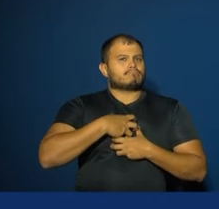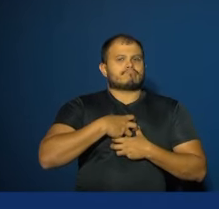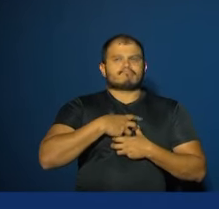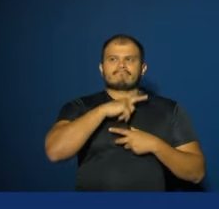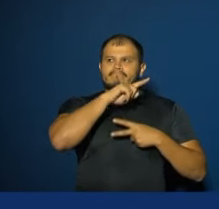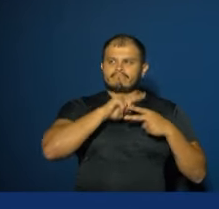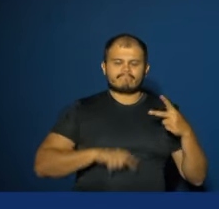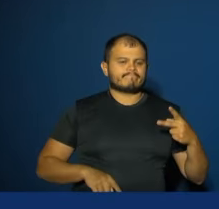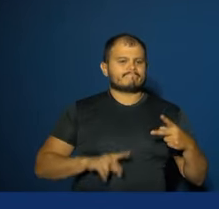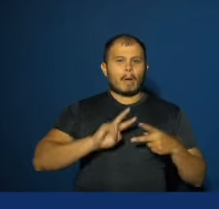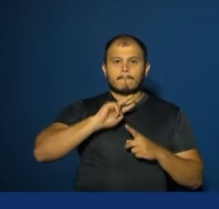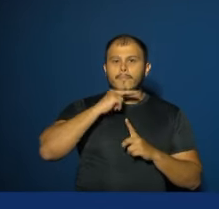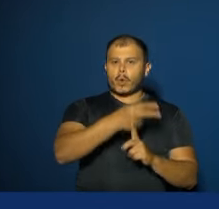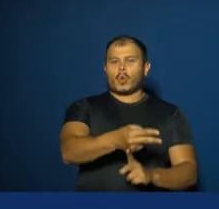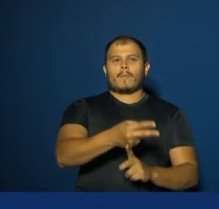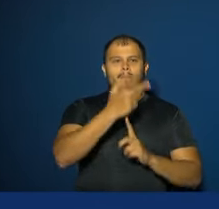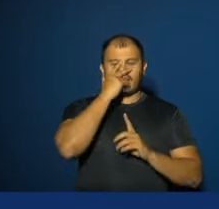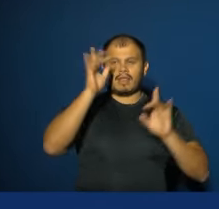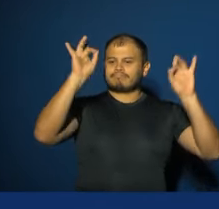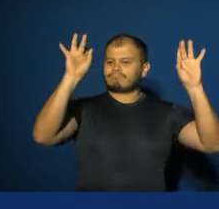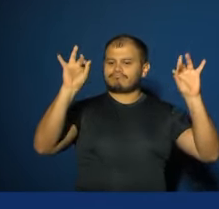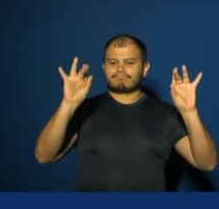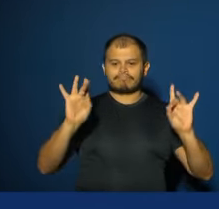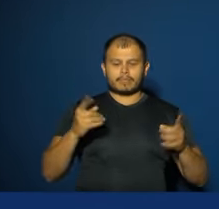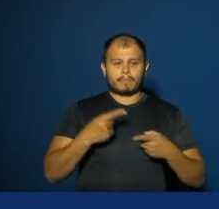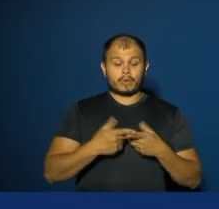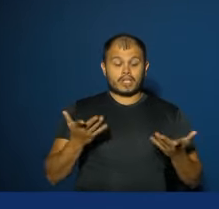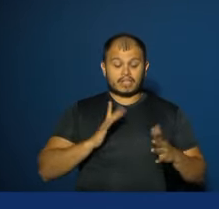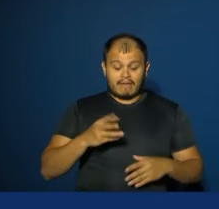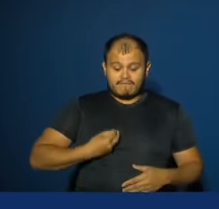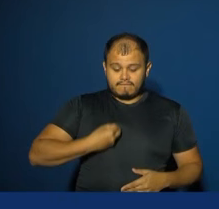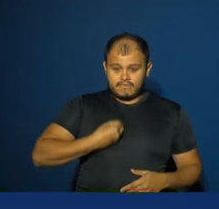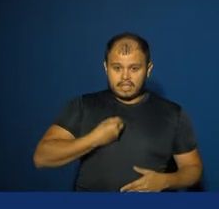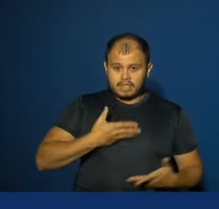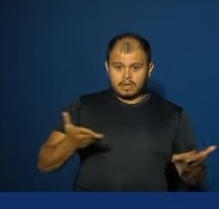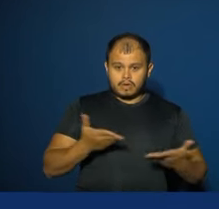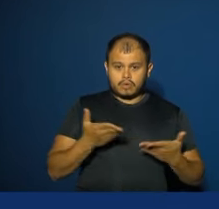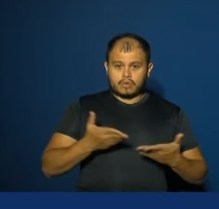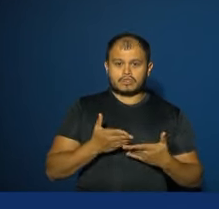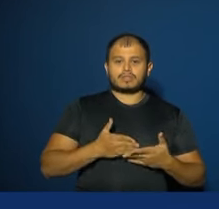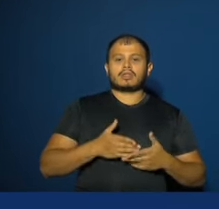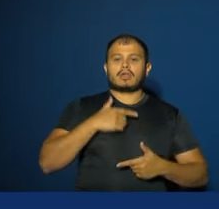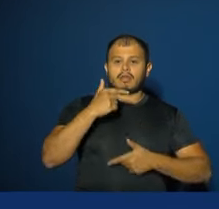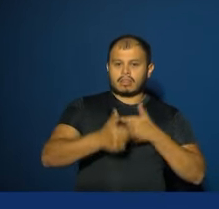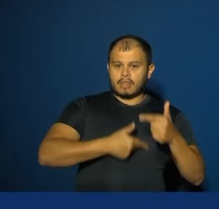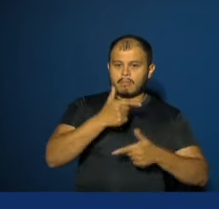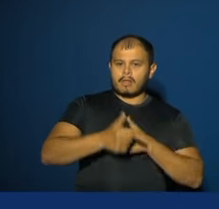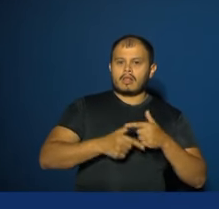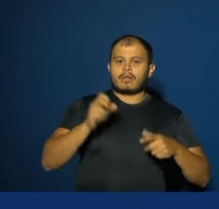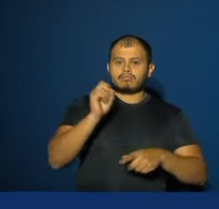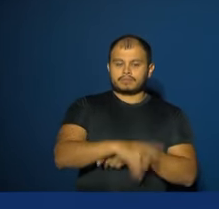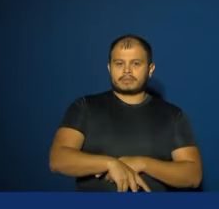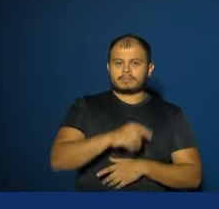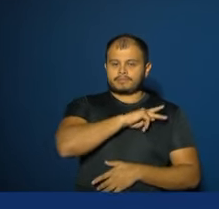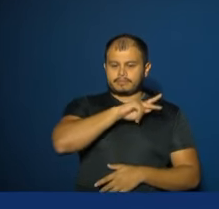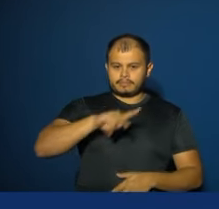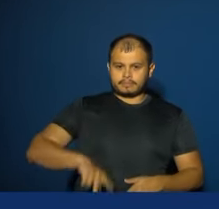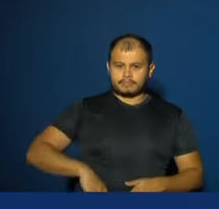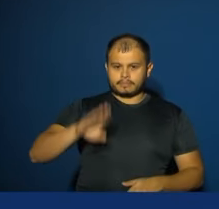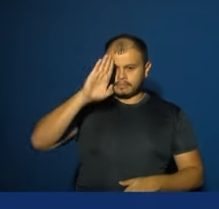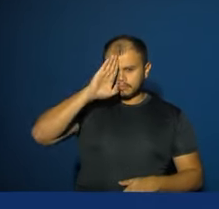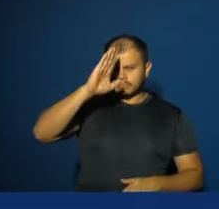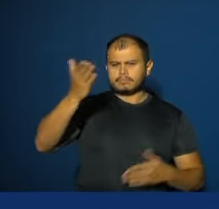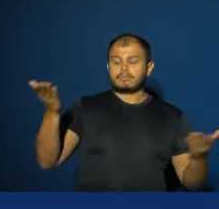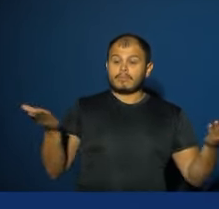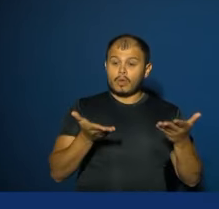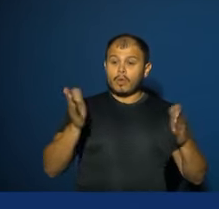privilegiado. Estar na Agência Nacional de Energia Elétrica já é um grande orgulho, na função de presidente, e especialmente